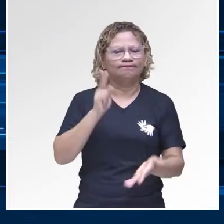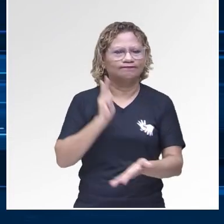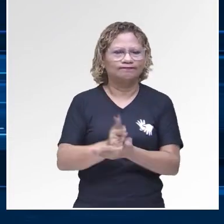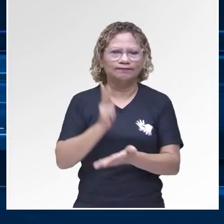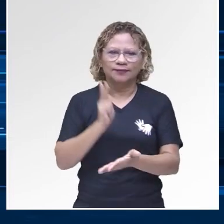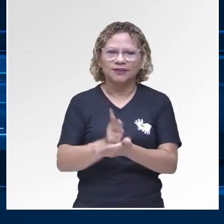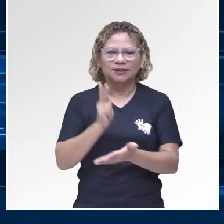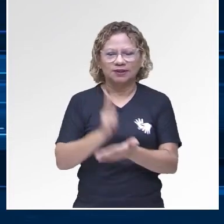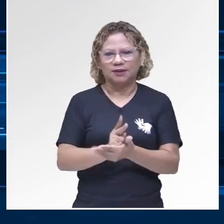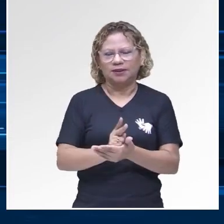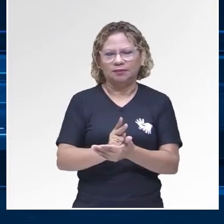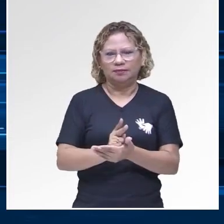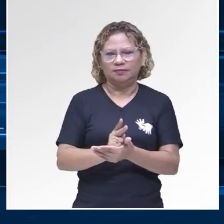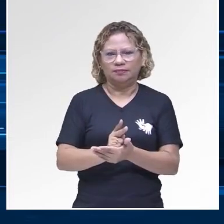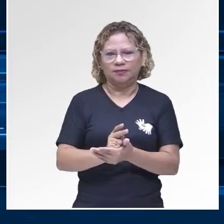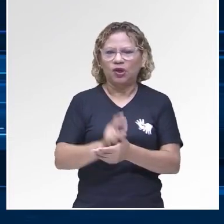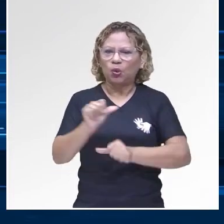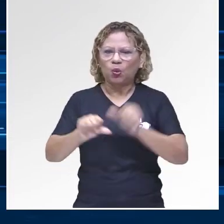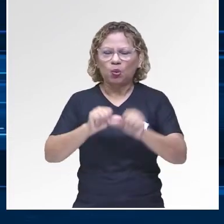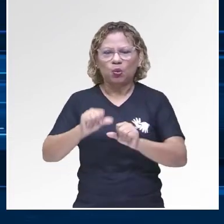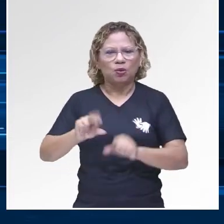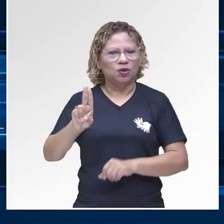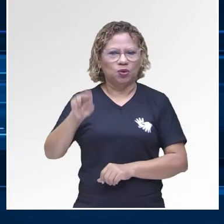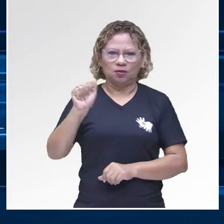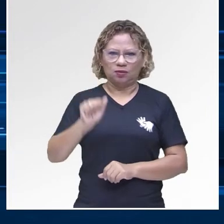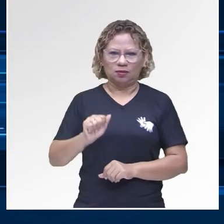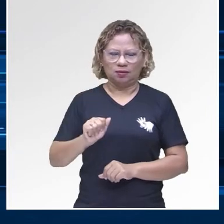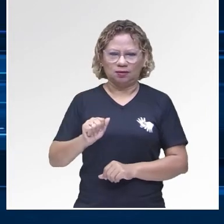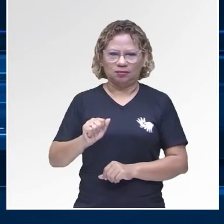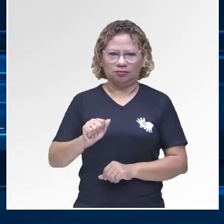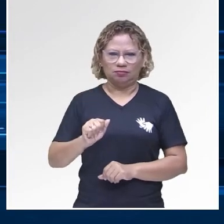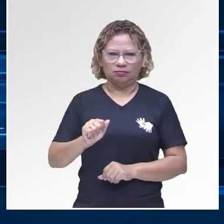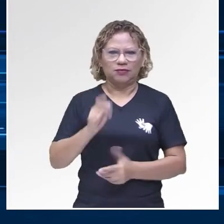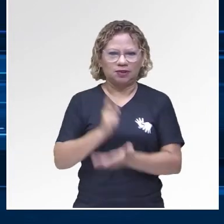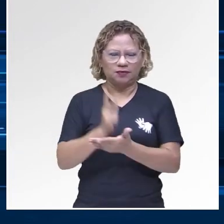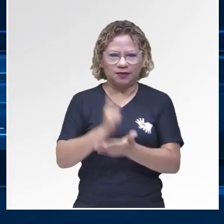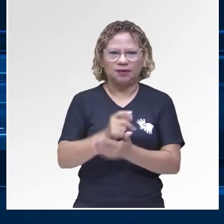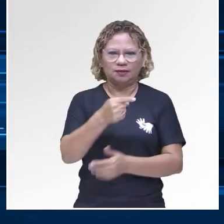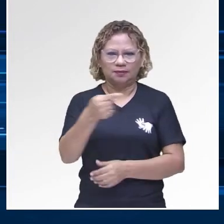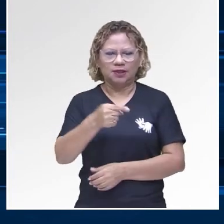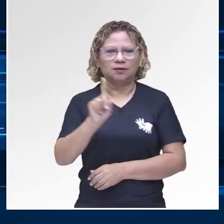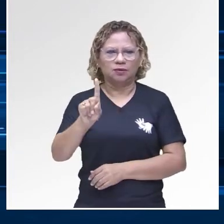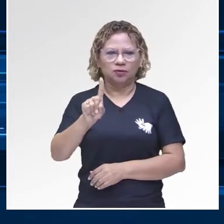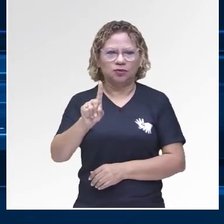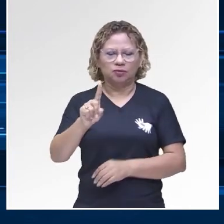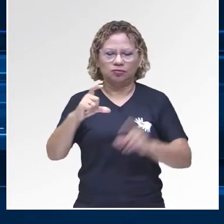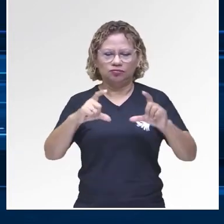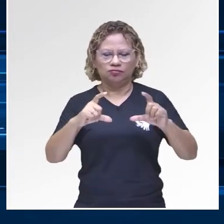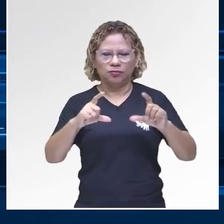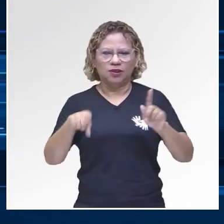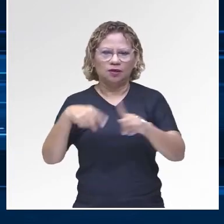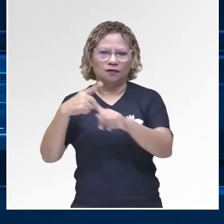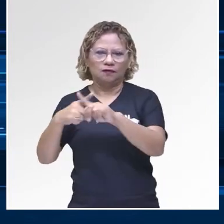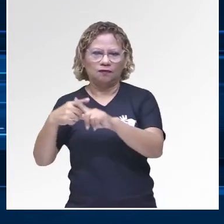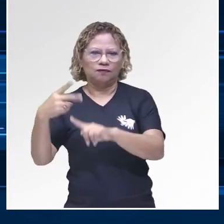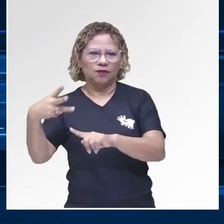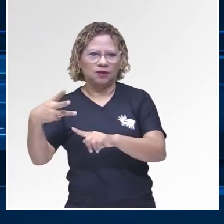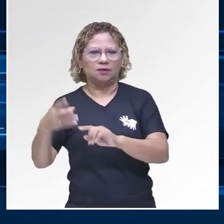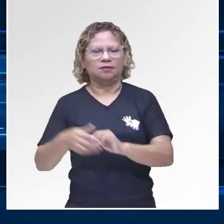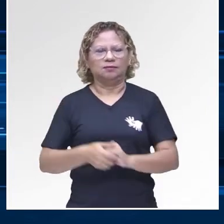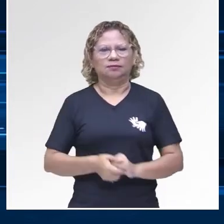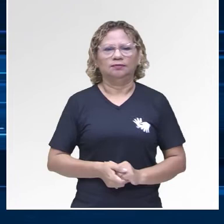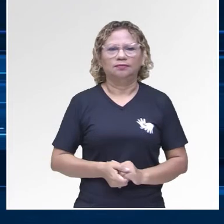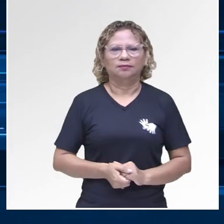A1 são constantes, né, na fórmula, assim como o R, né? O que muda são os valores deles.